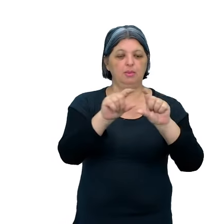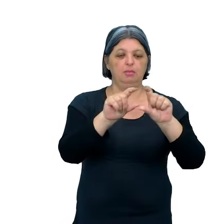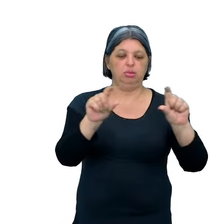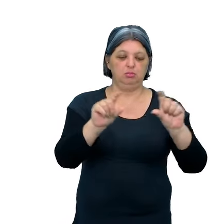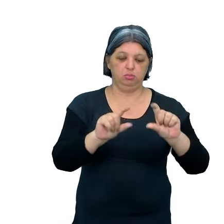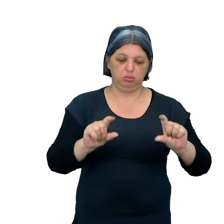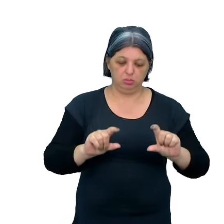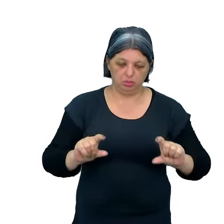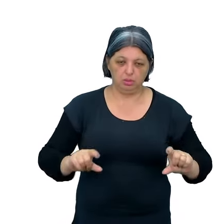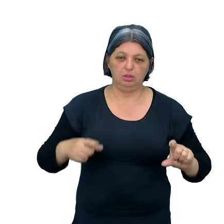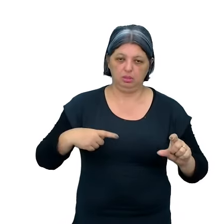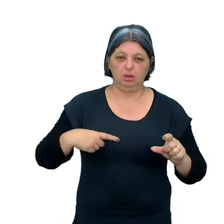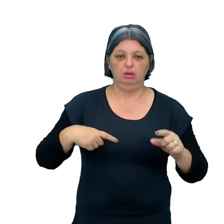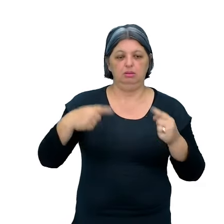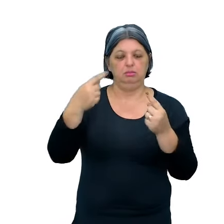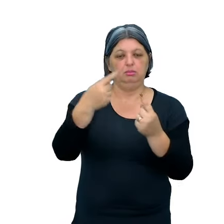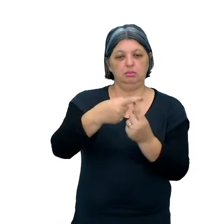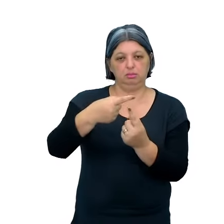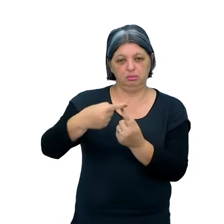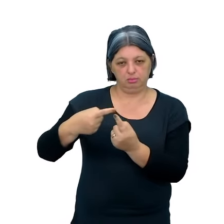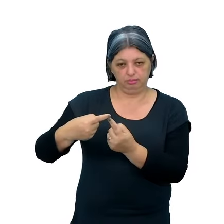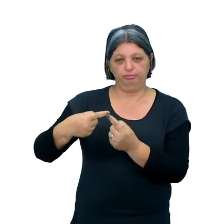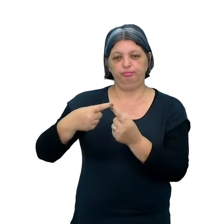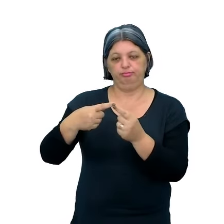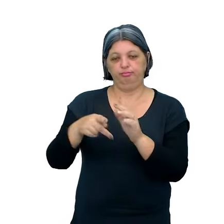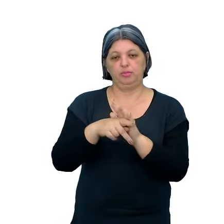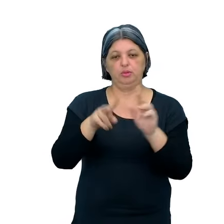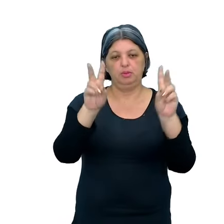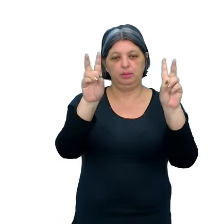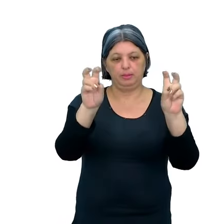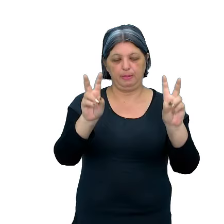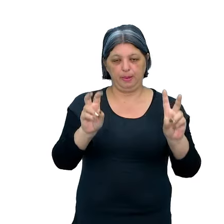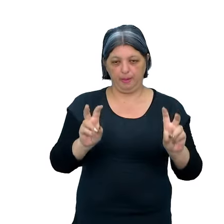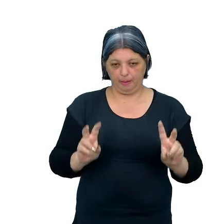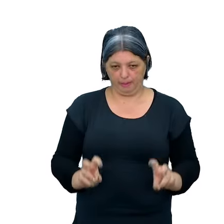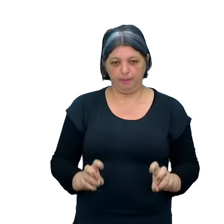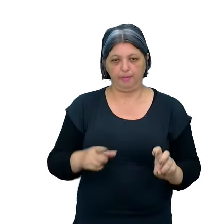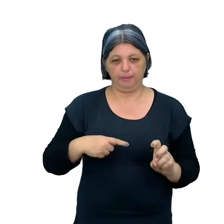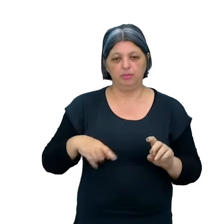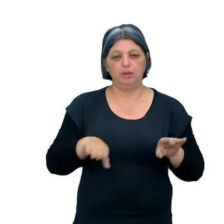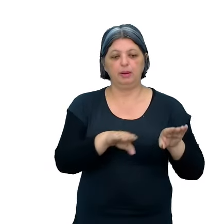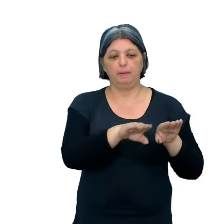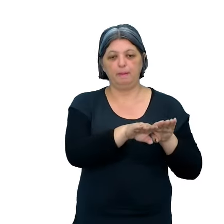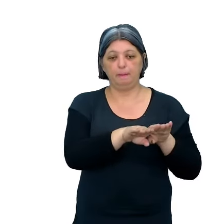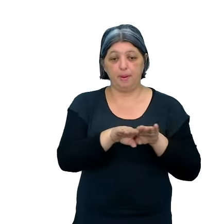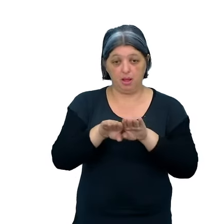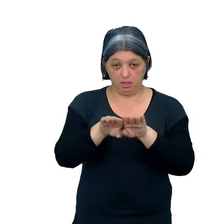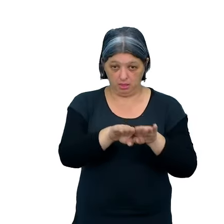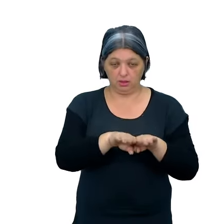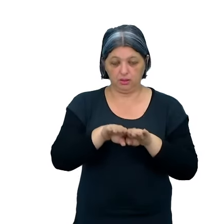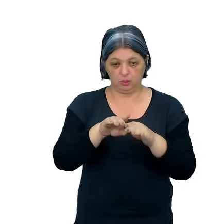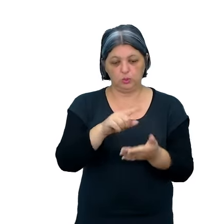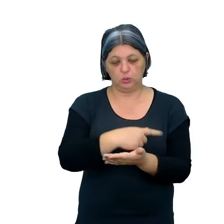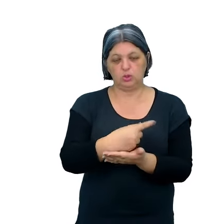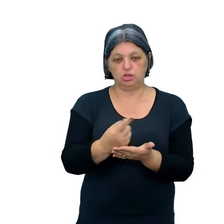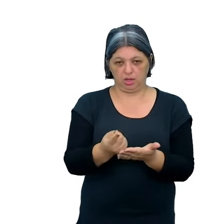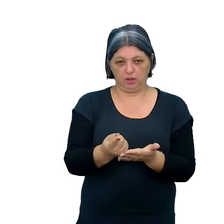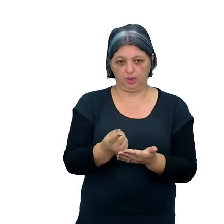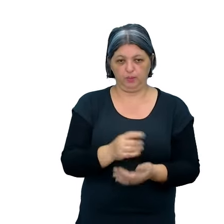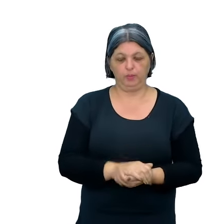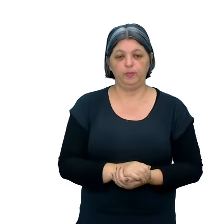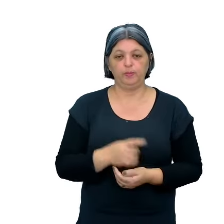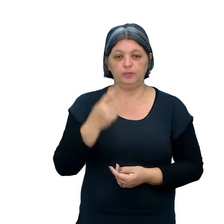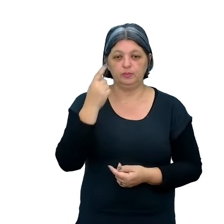todas as cartas têm esse padrão dentro de um gênero específico e, portanto, nós vamos perceber